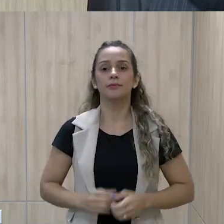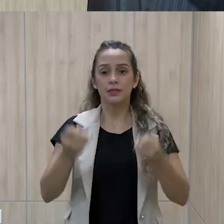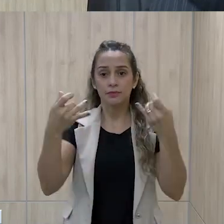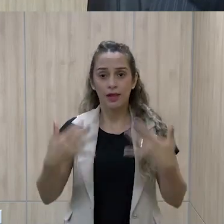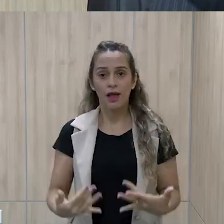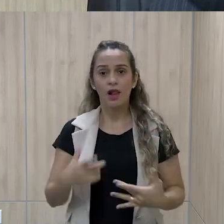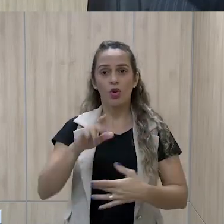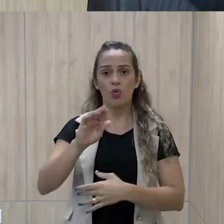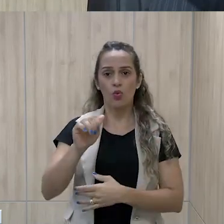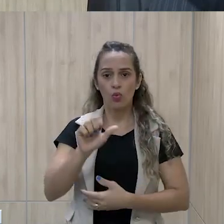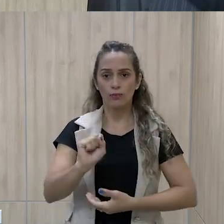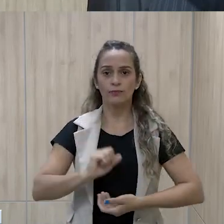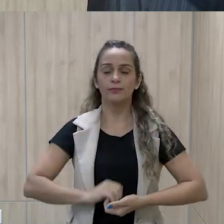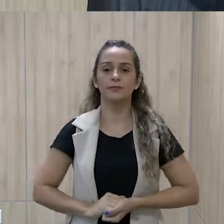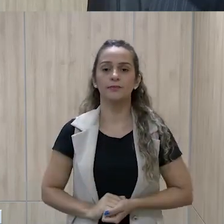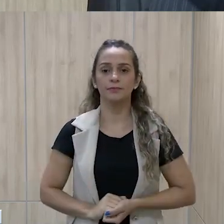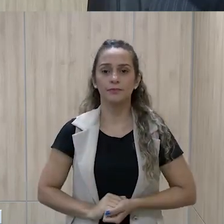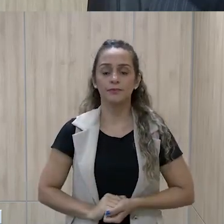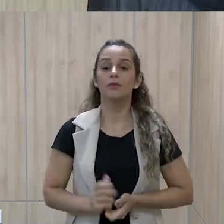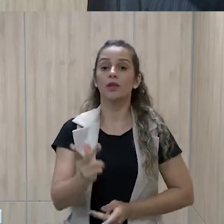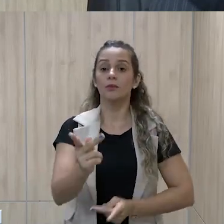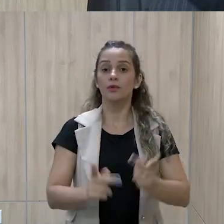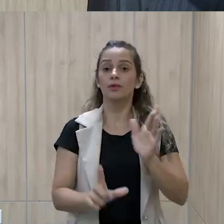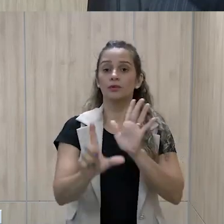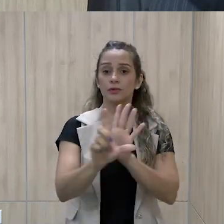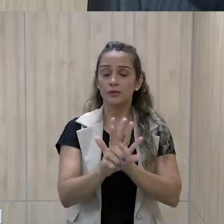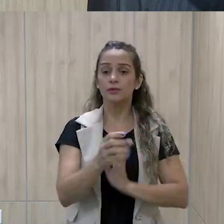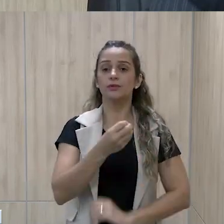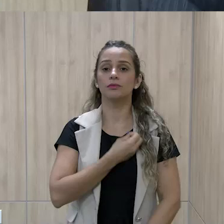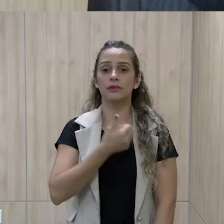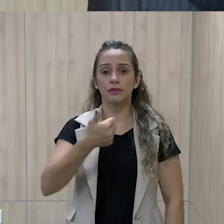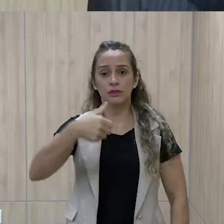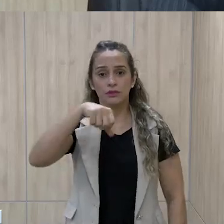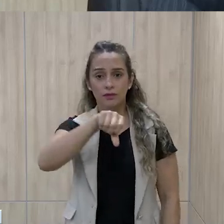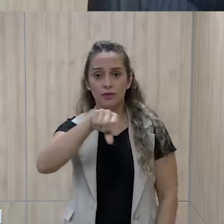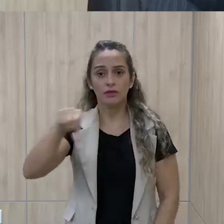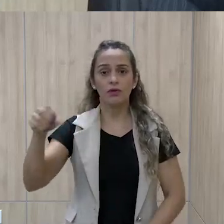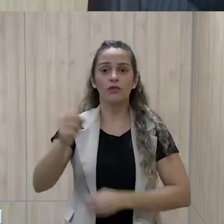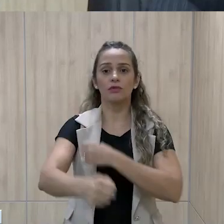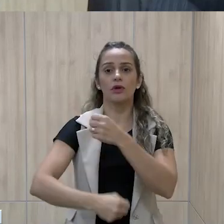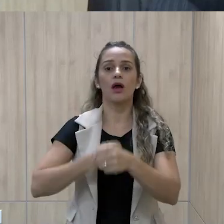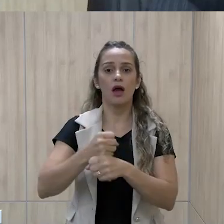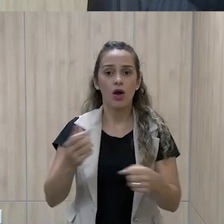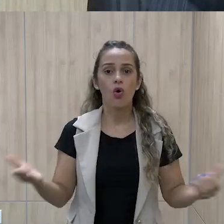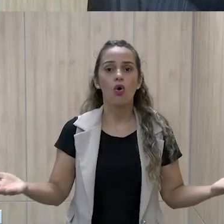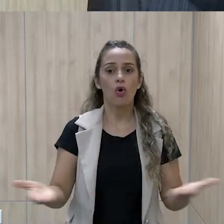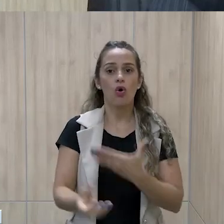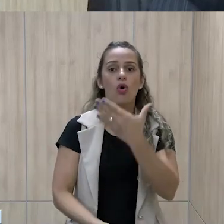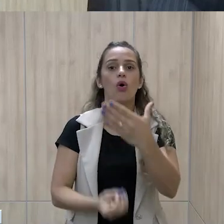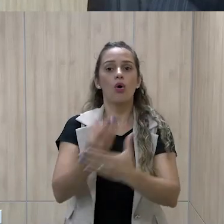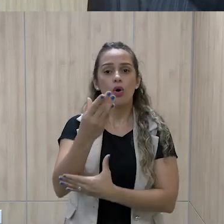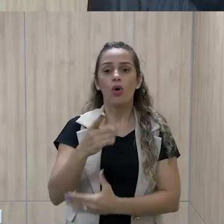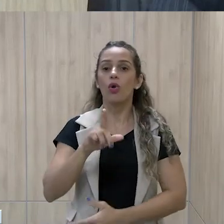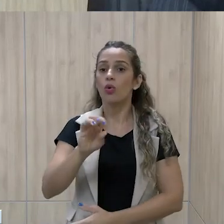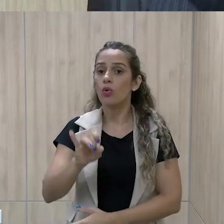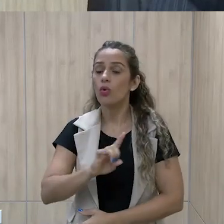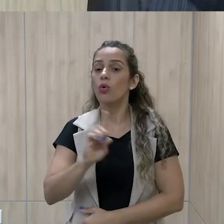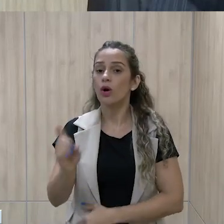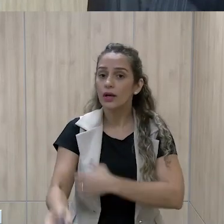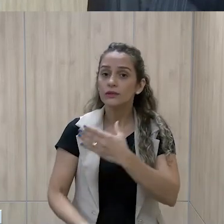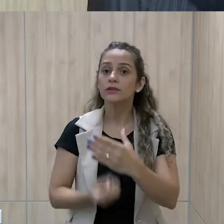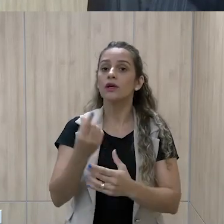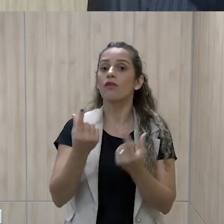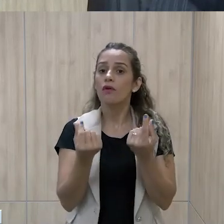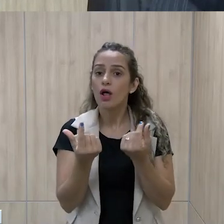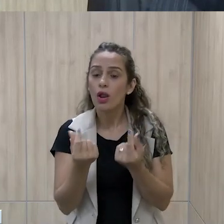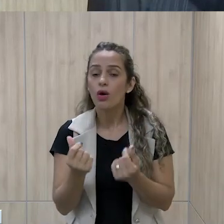relatar Deputado Lucas Torres projeto de lei número 199 de 2023 da autoria Deputado Luiz